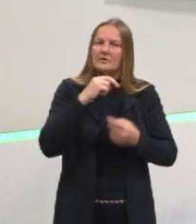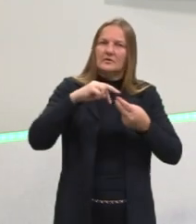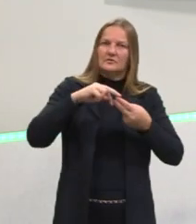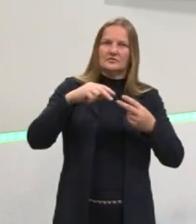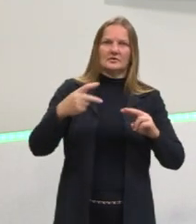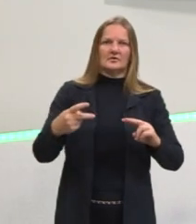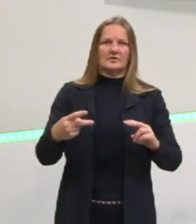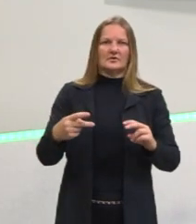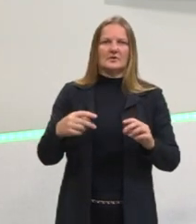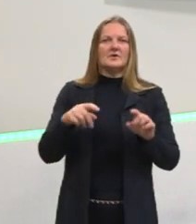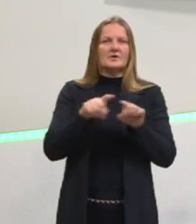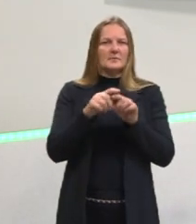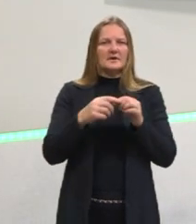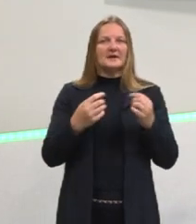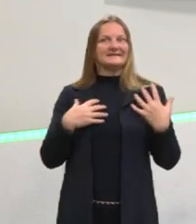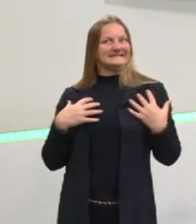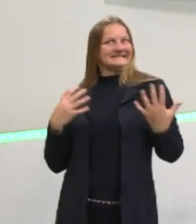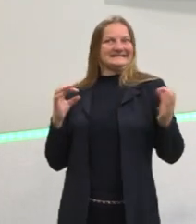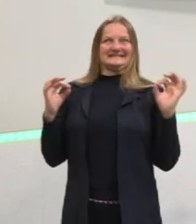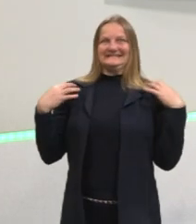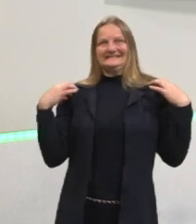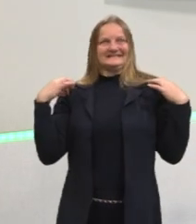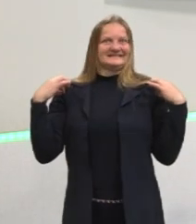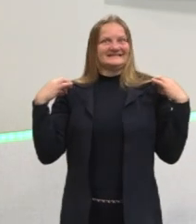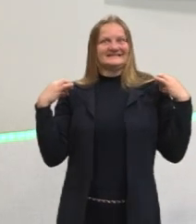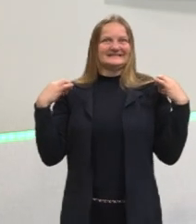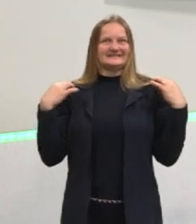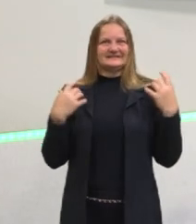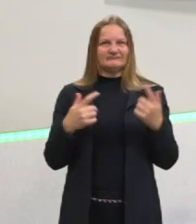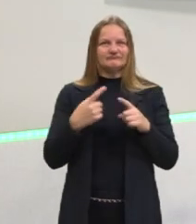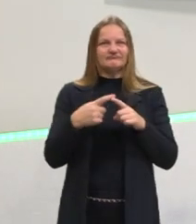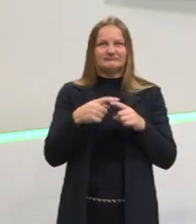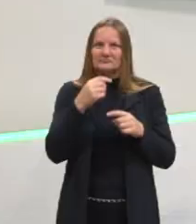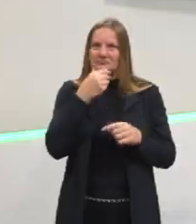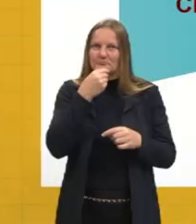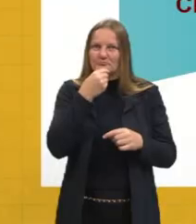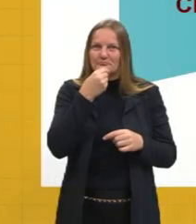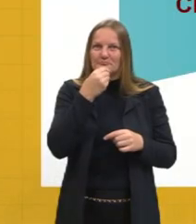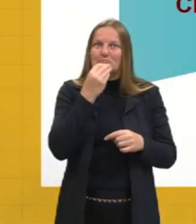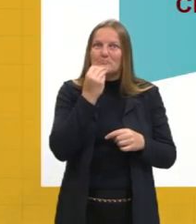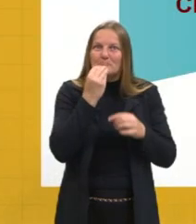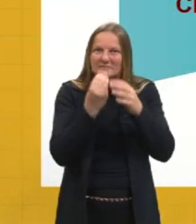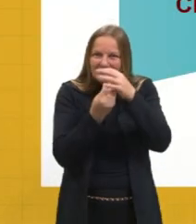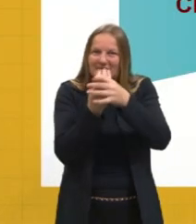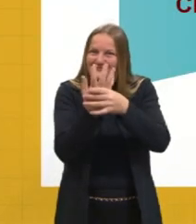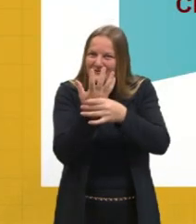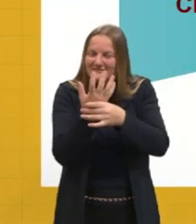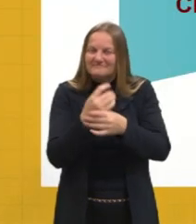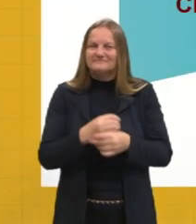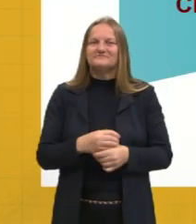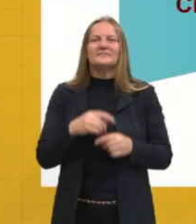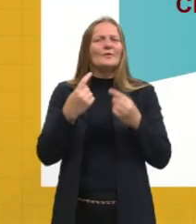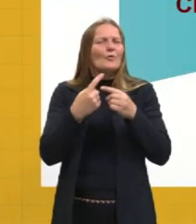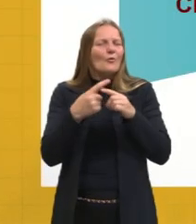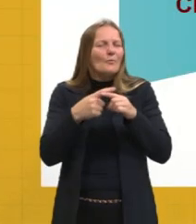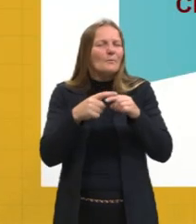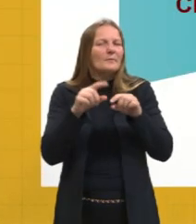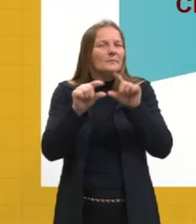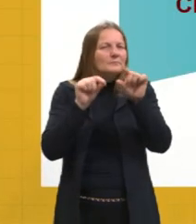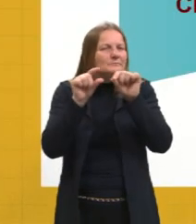tá saudável Tá beleza tá bem bom e vamos falar um pouquinho mais sobre seleção sexual